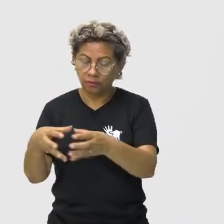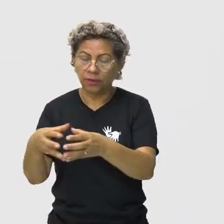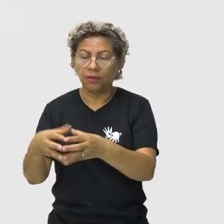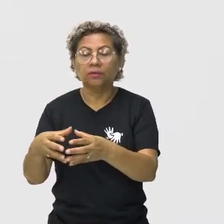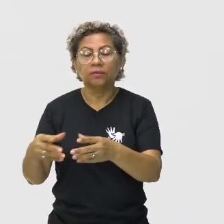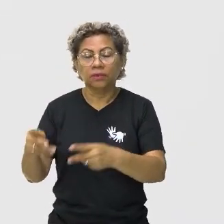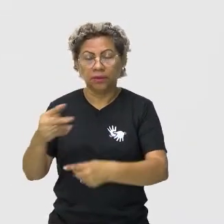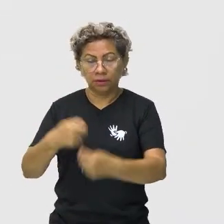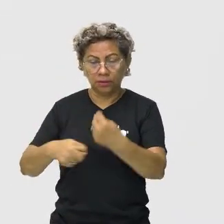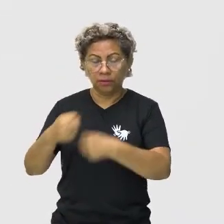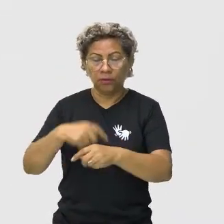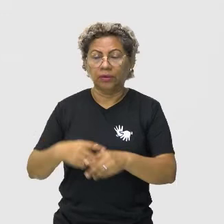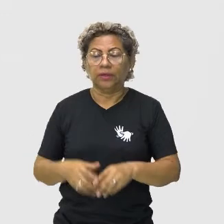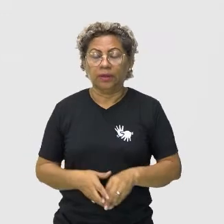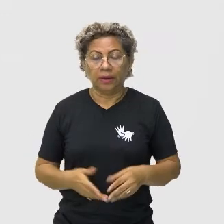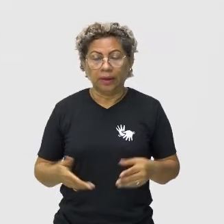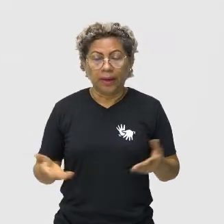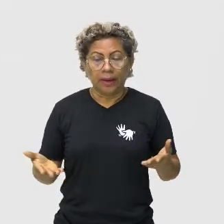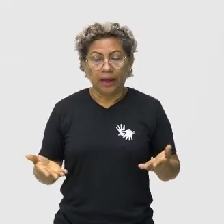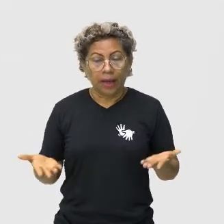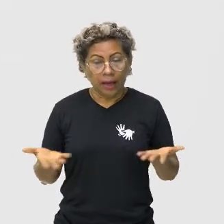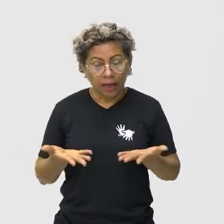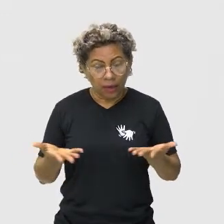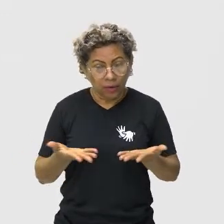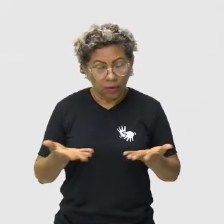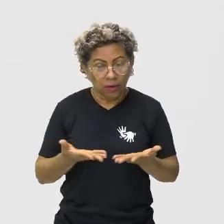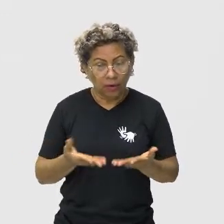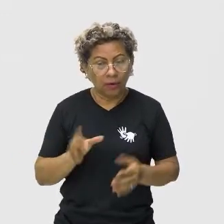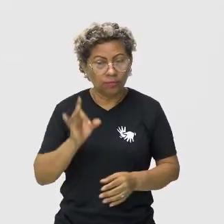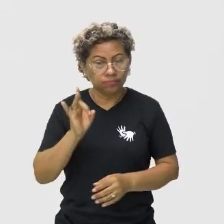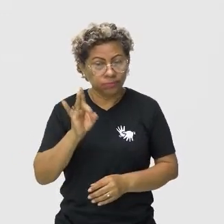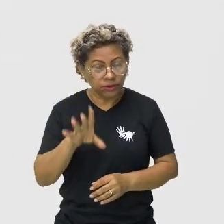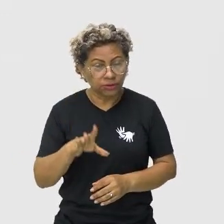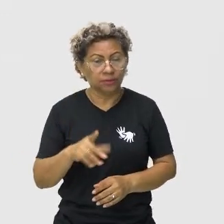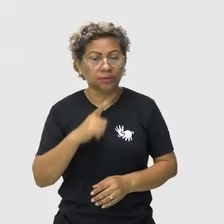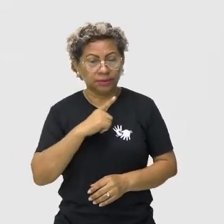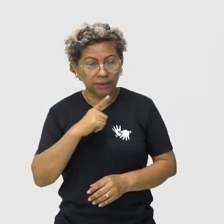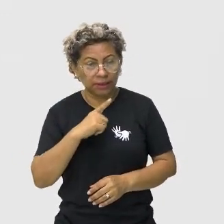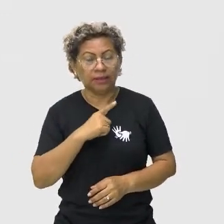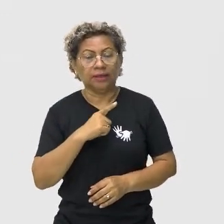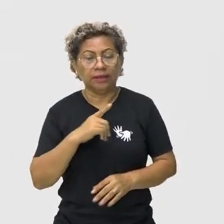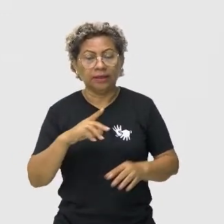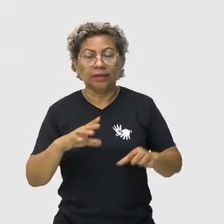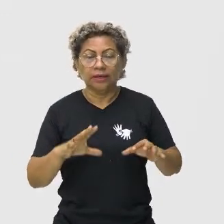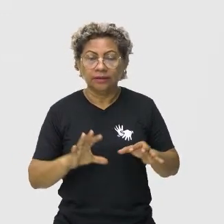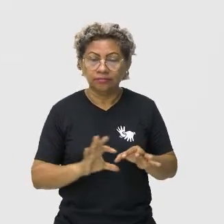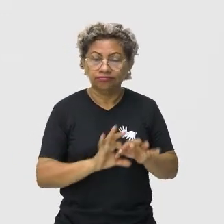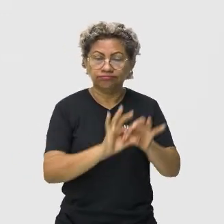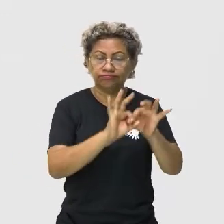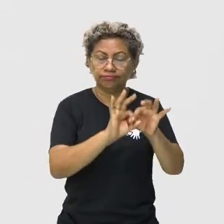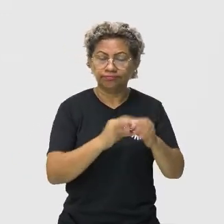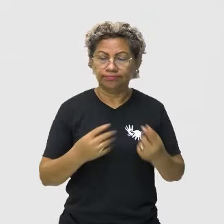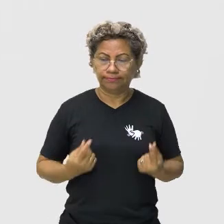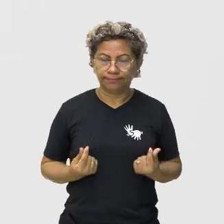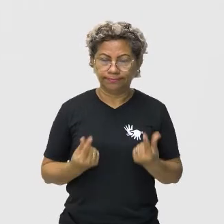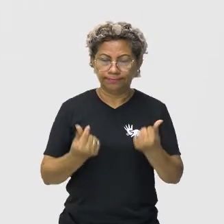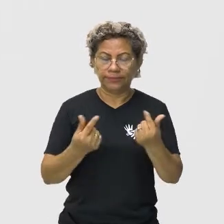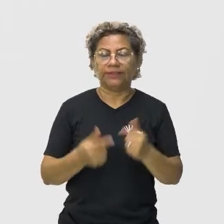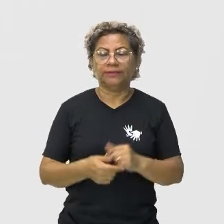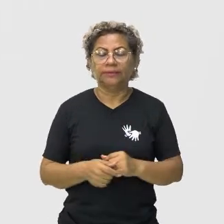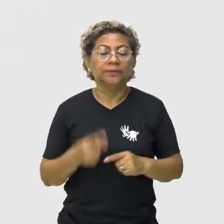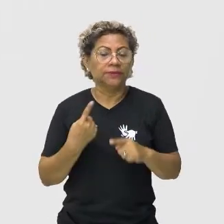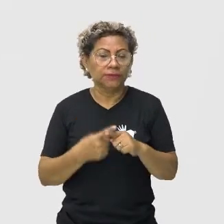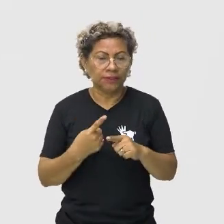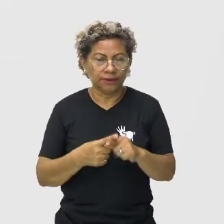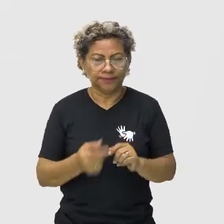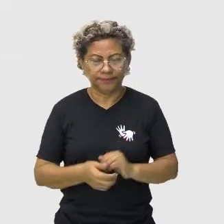mais avançado vai ser a União Econômica e Monetária. Por quê? Além de ter essa circulação aí que a